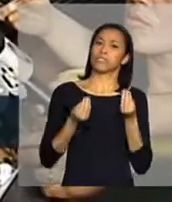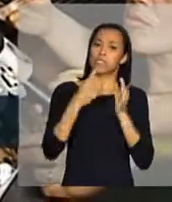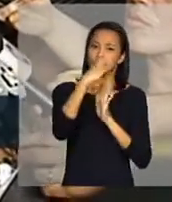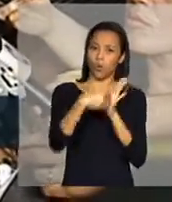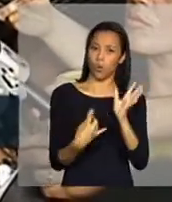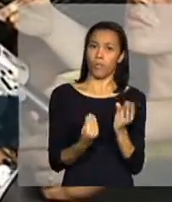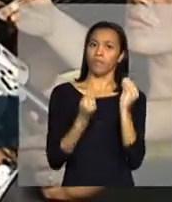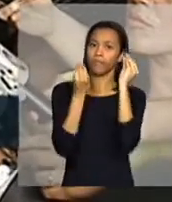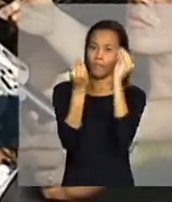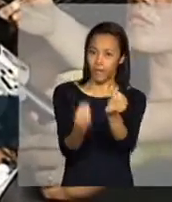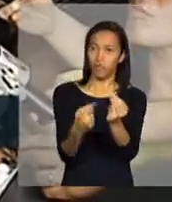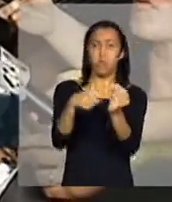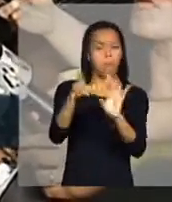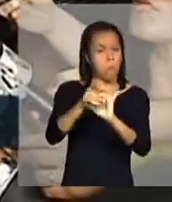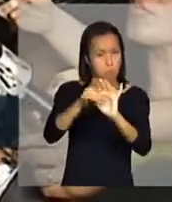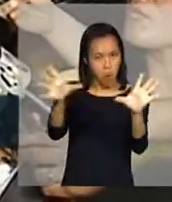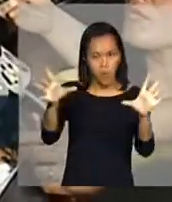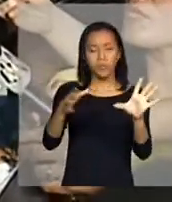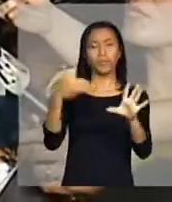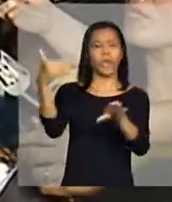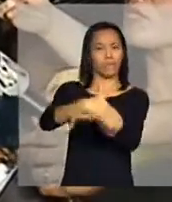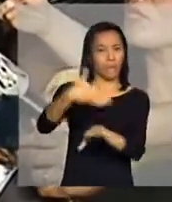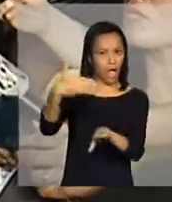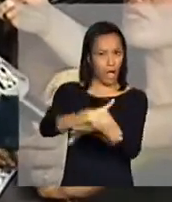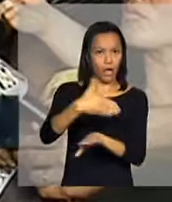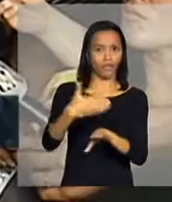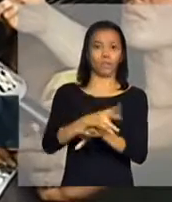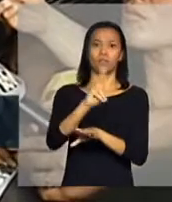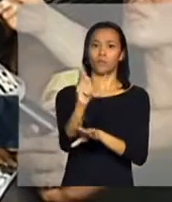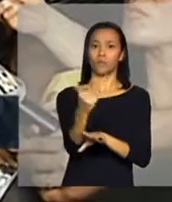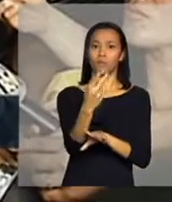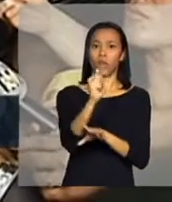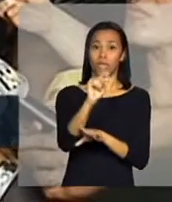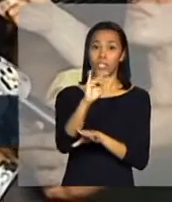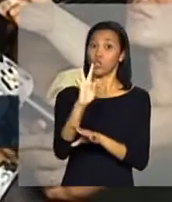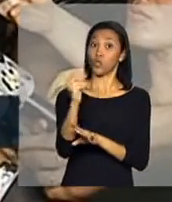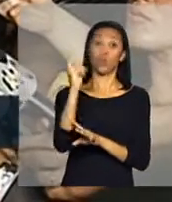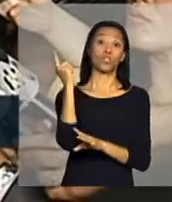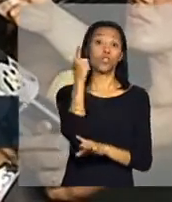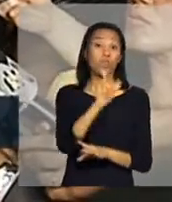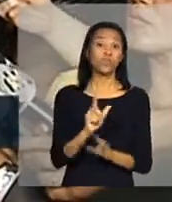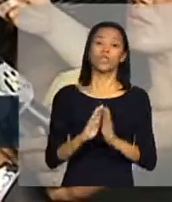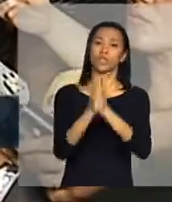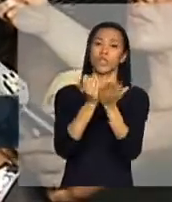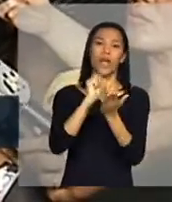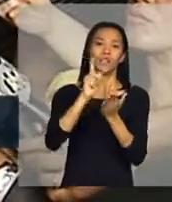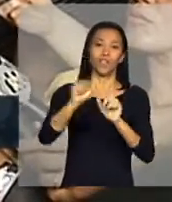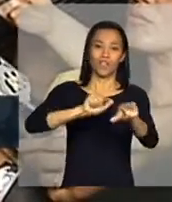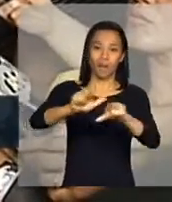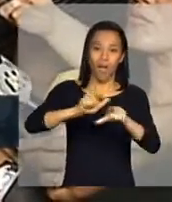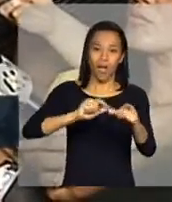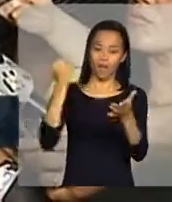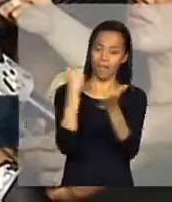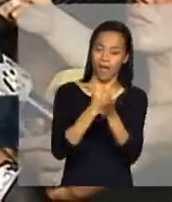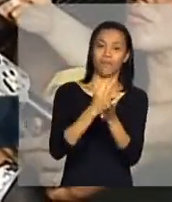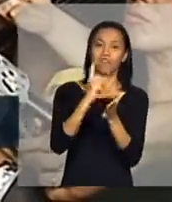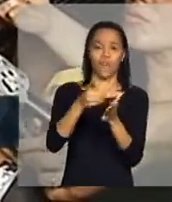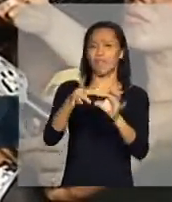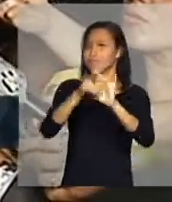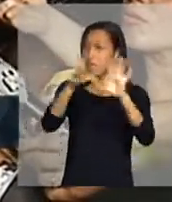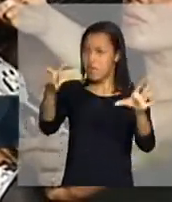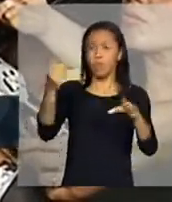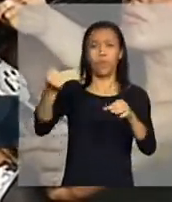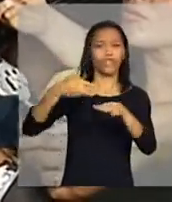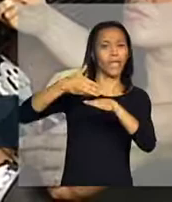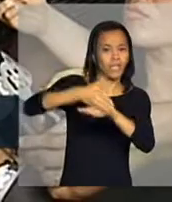entrada de todos os haitianos que estavam lá. Todos já têm a carteira de trabalho, todos já têm o protocolo que autoriza sua entrada no país. Então,